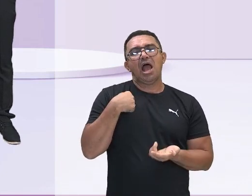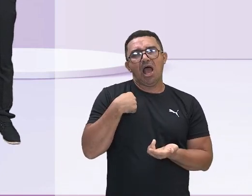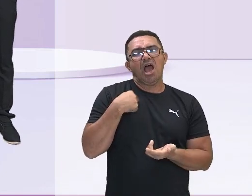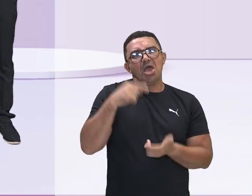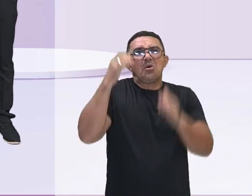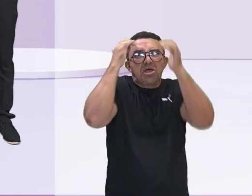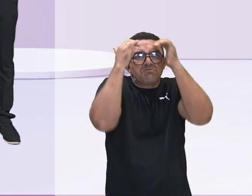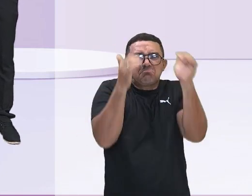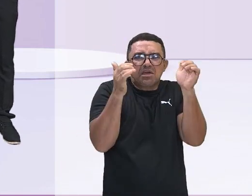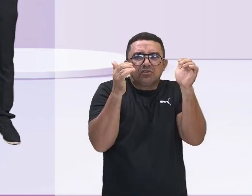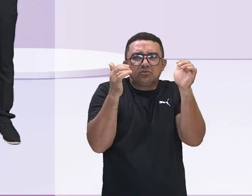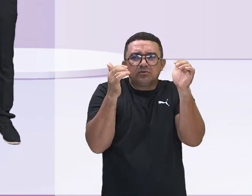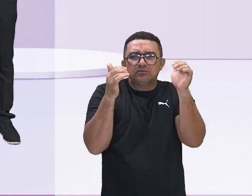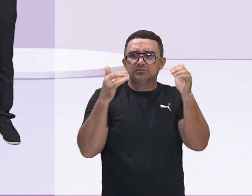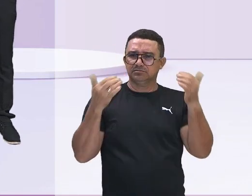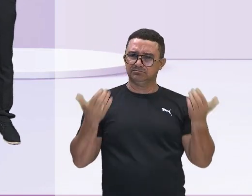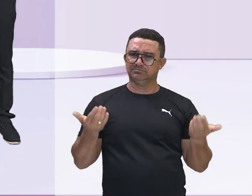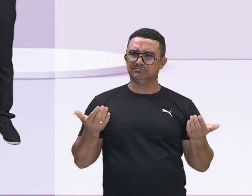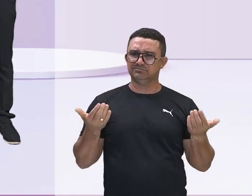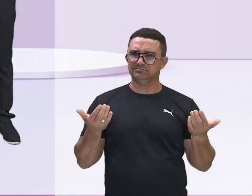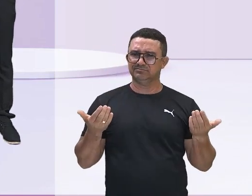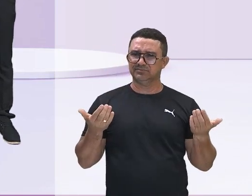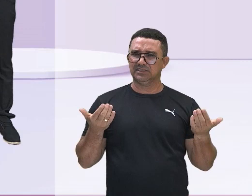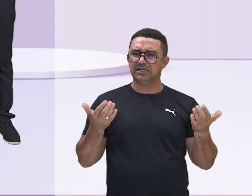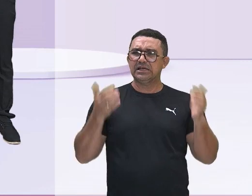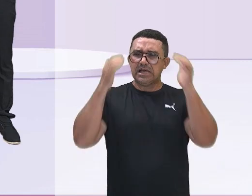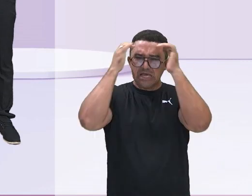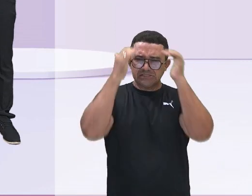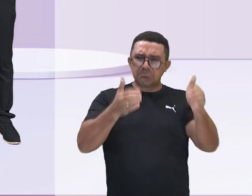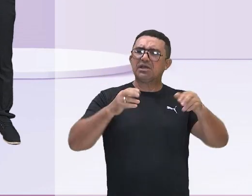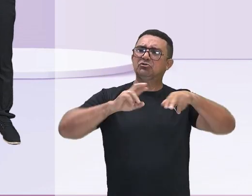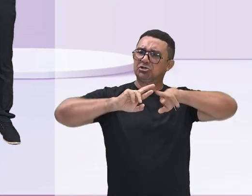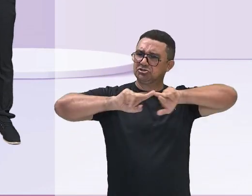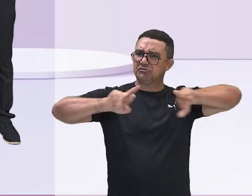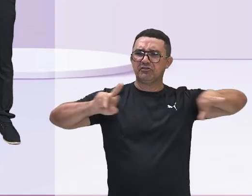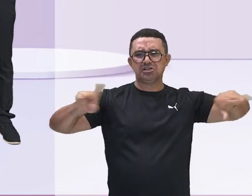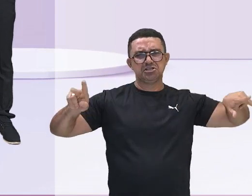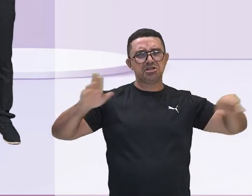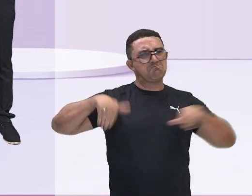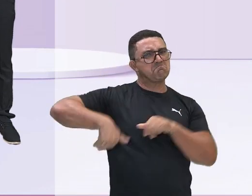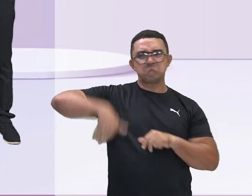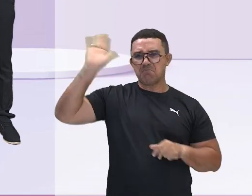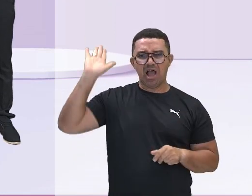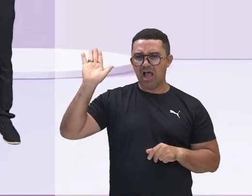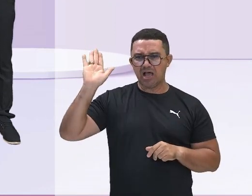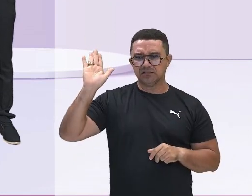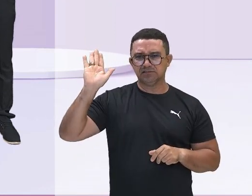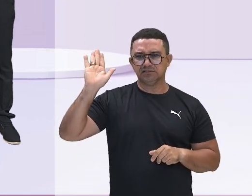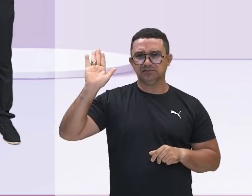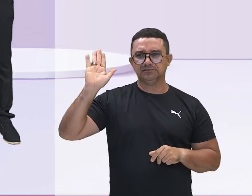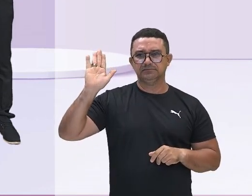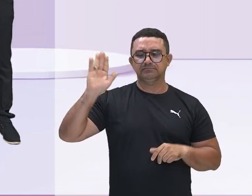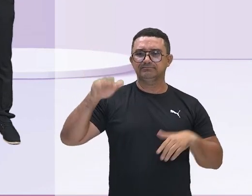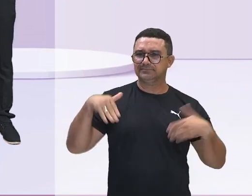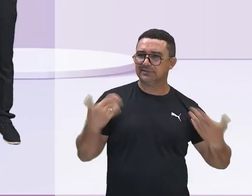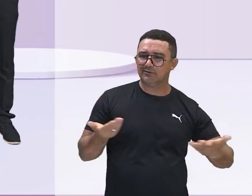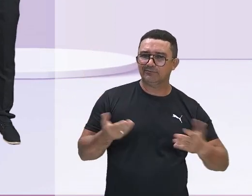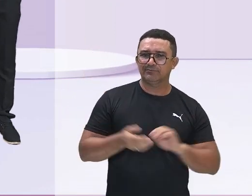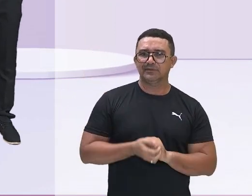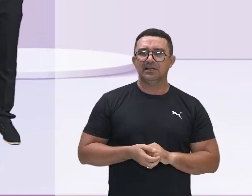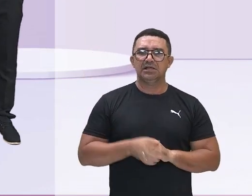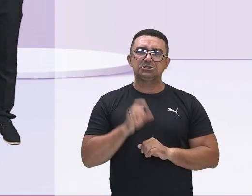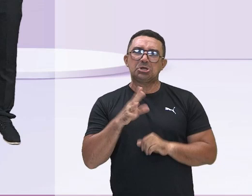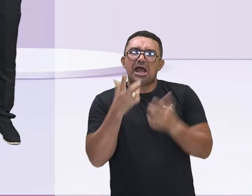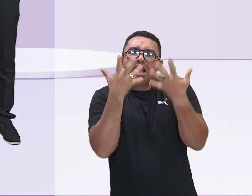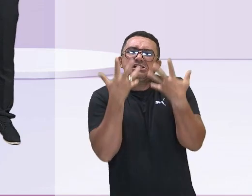respeito. O respeito à diversidade vai bem além dessa tolerância superficial. Não se trata apenas